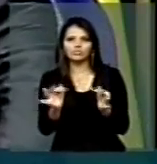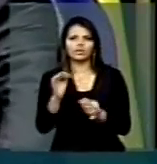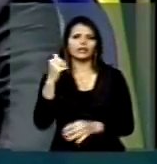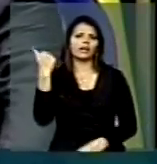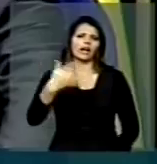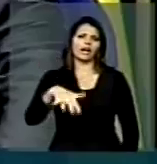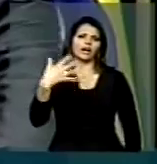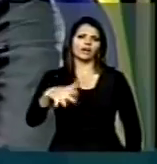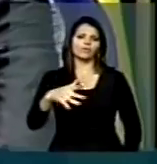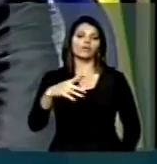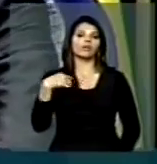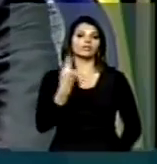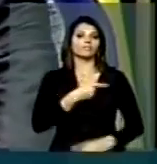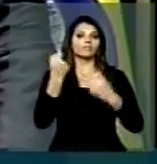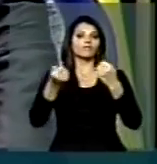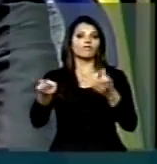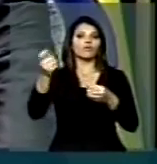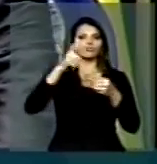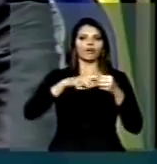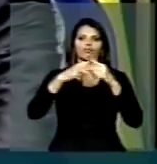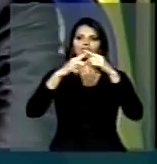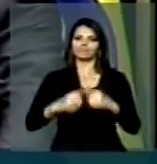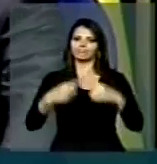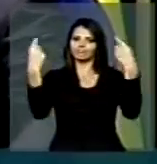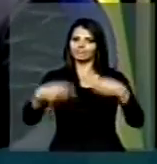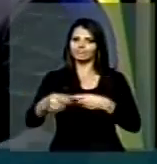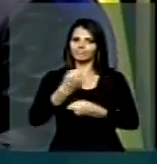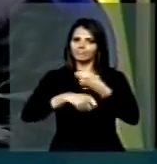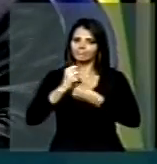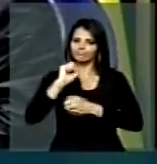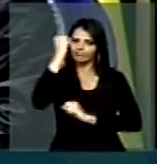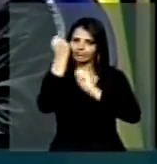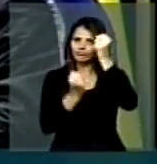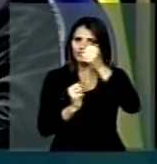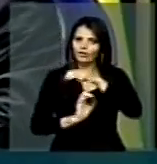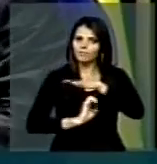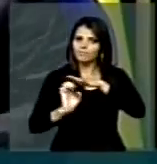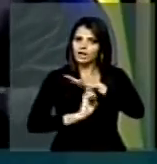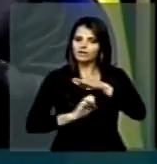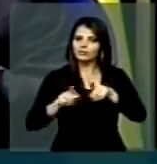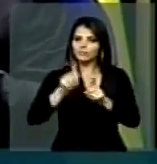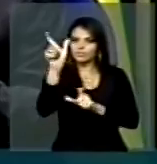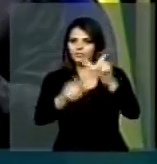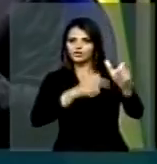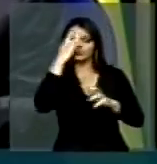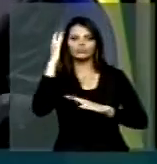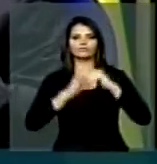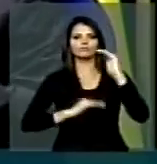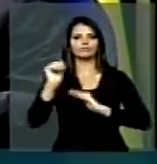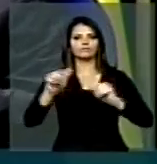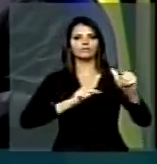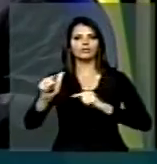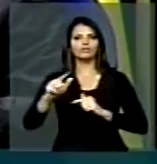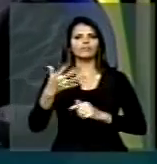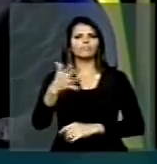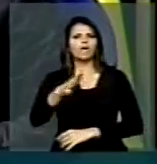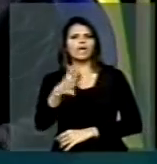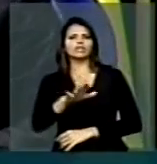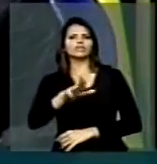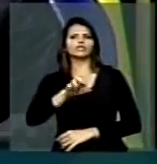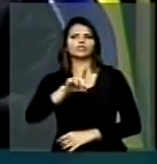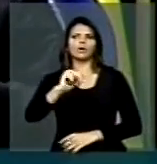a competitividade, aumentar a produtividade de nossas empresas e de nossa mão de obra. A produtividade média da economia